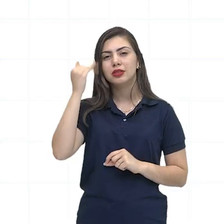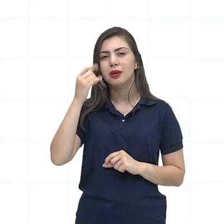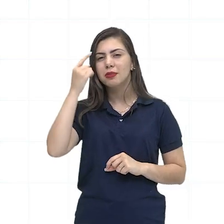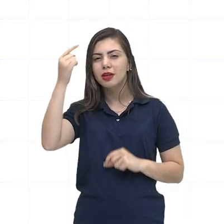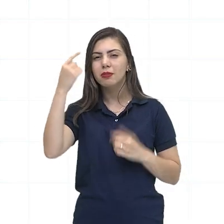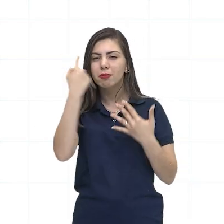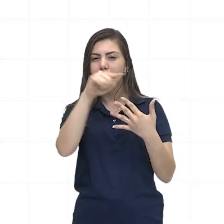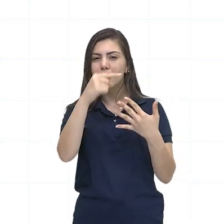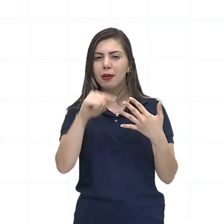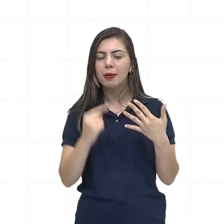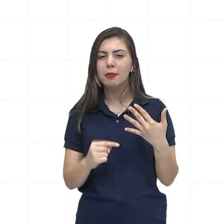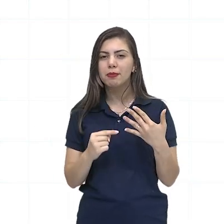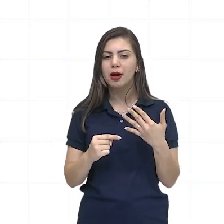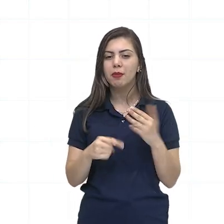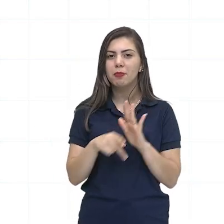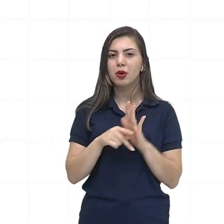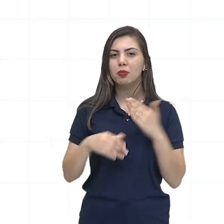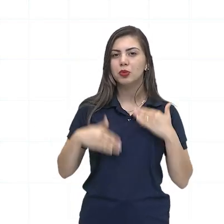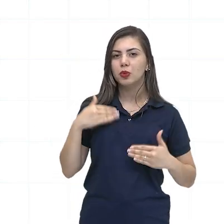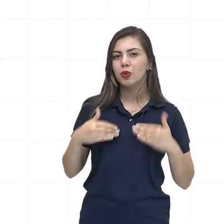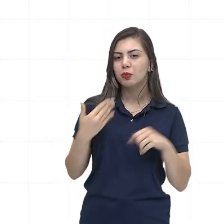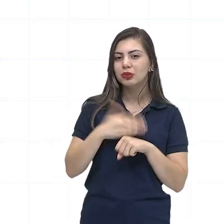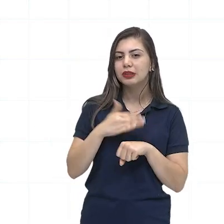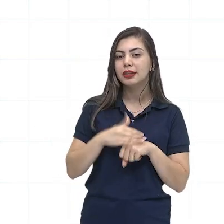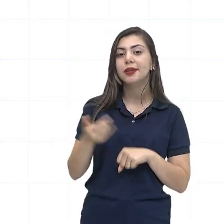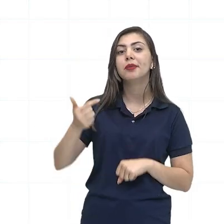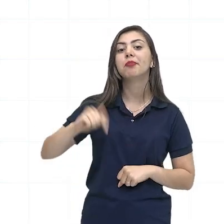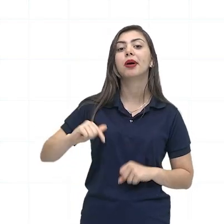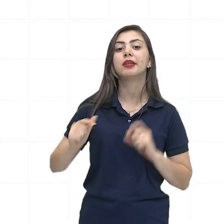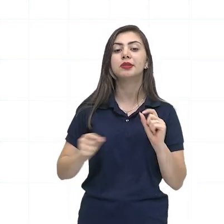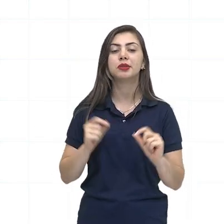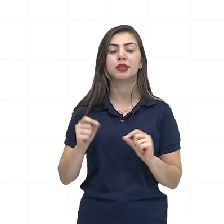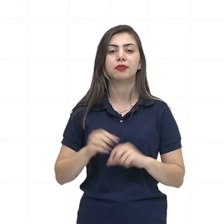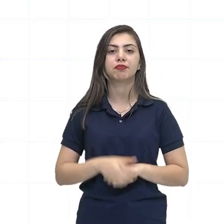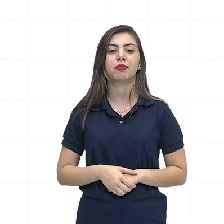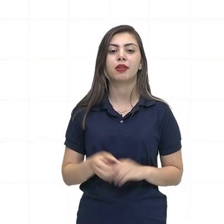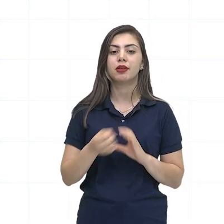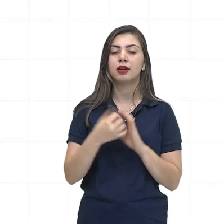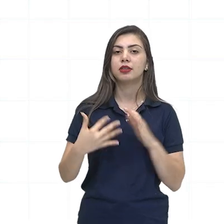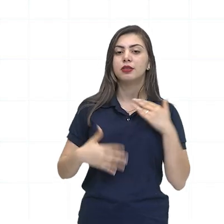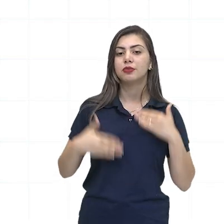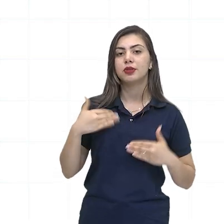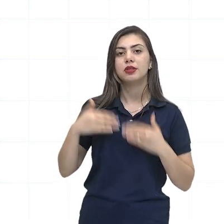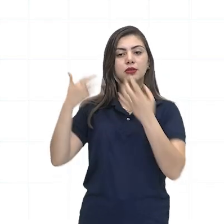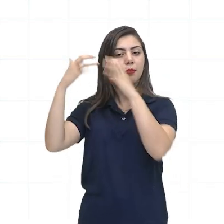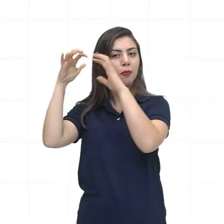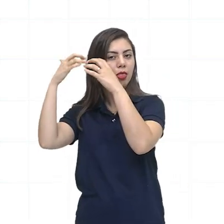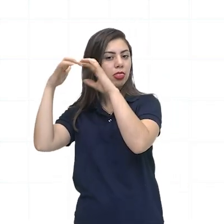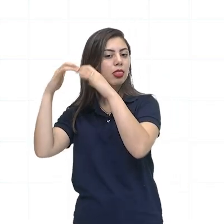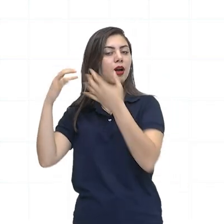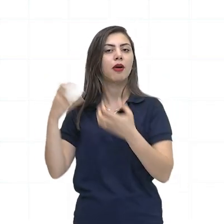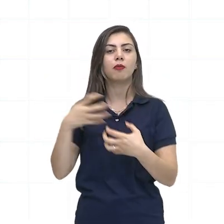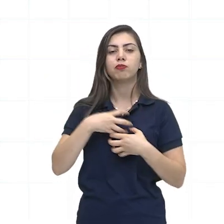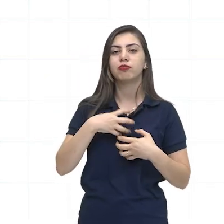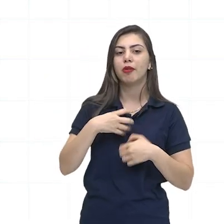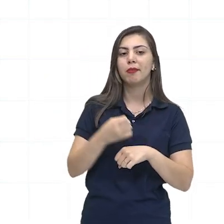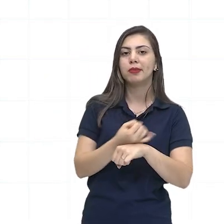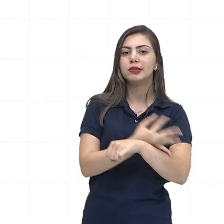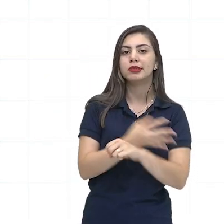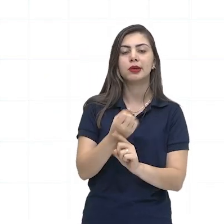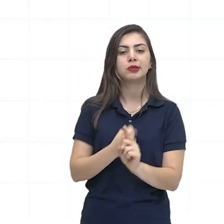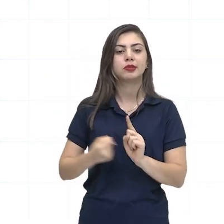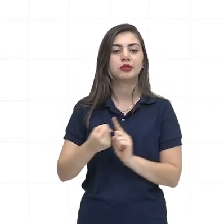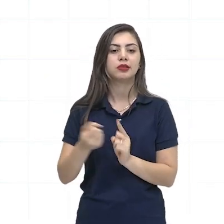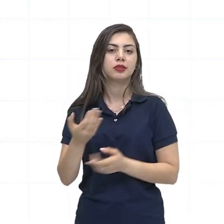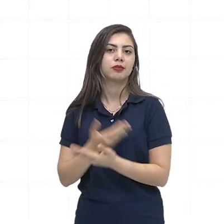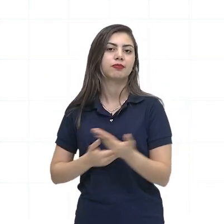de trabalhar aquelas valências físicas, aquelas capacidades físicas, vai trabalhar também os aspectos físicos, mentais, emocionais